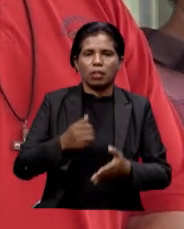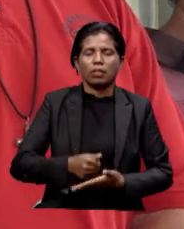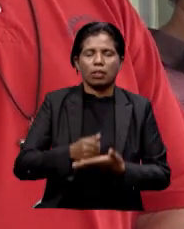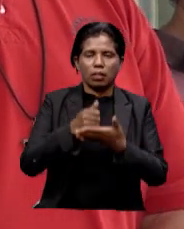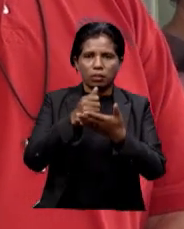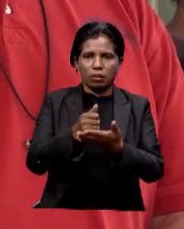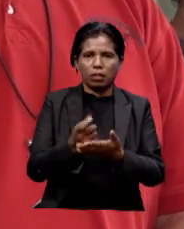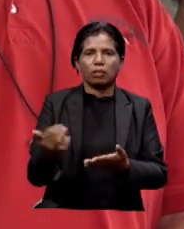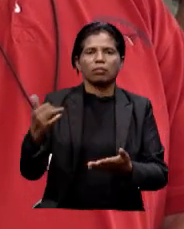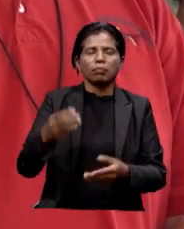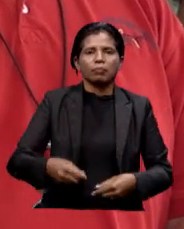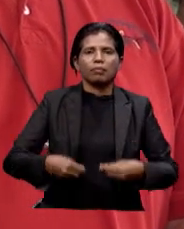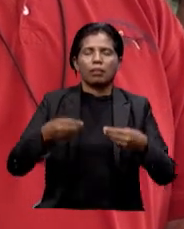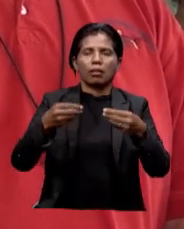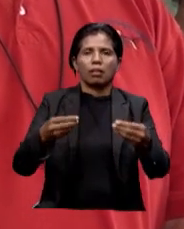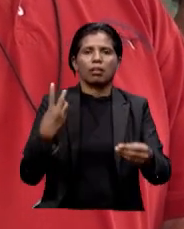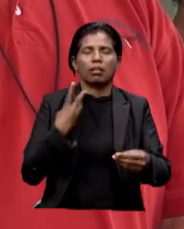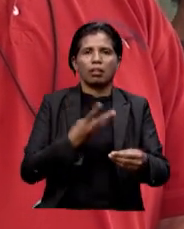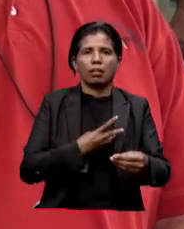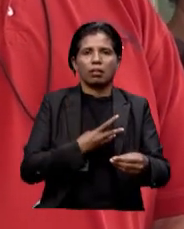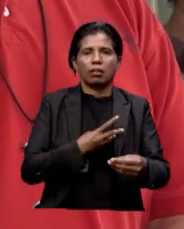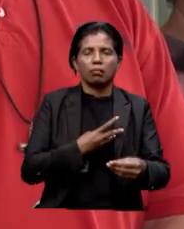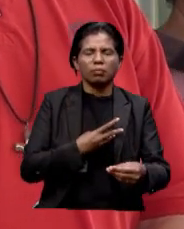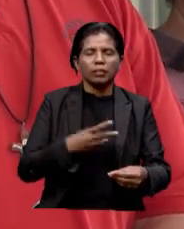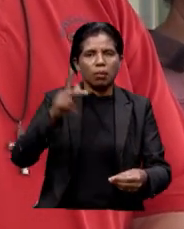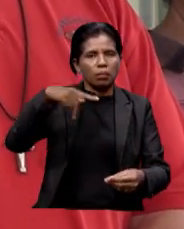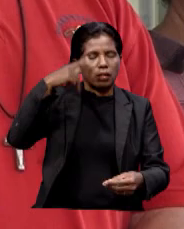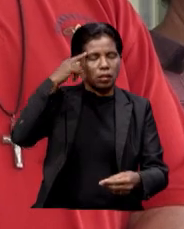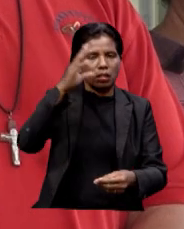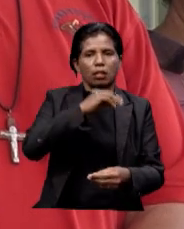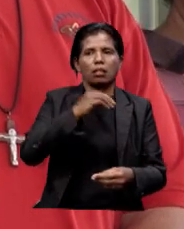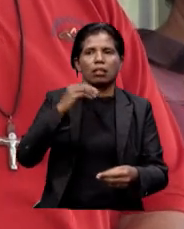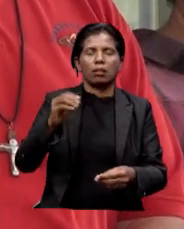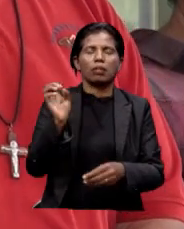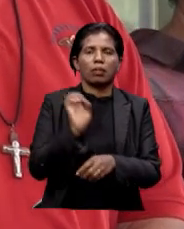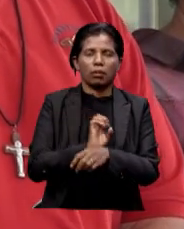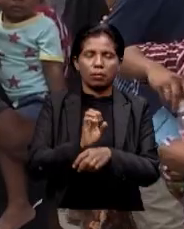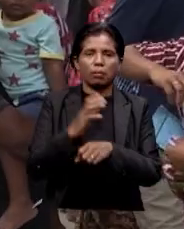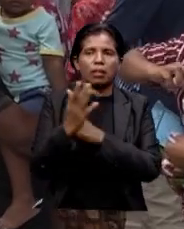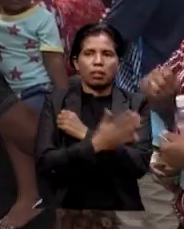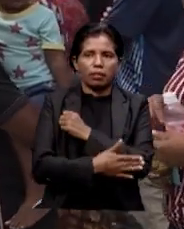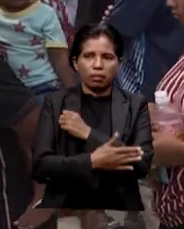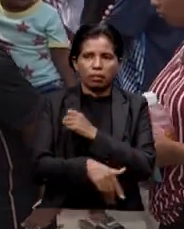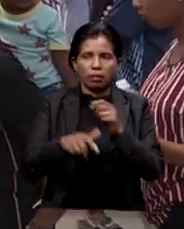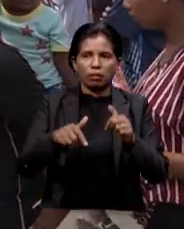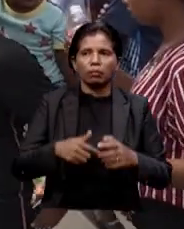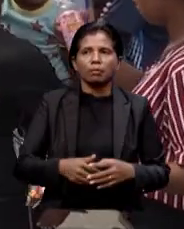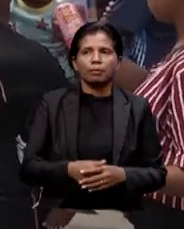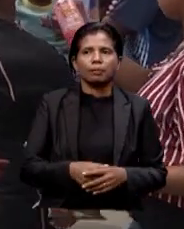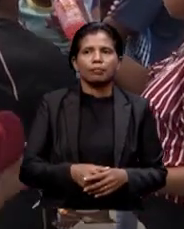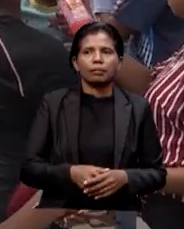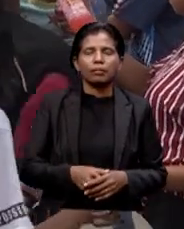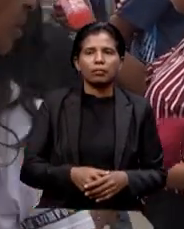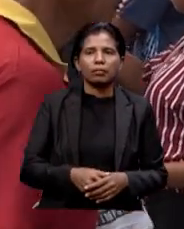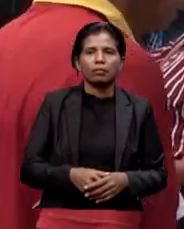halo transformação vai ter na vida política, na vida econômica, vida social na saúde. Antes, né,